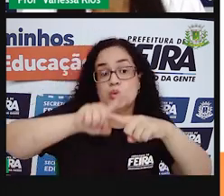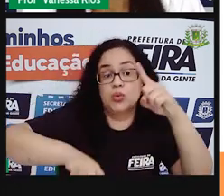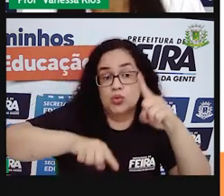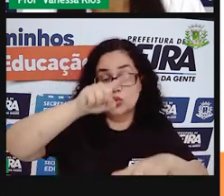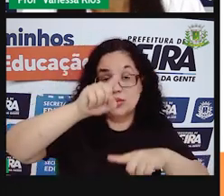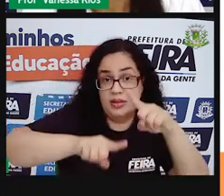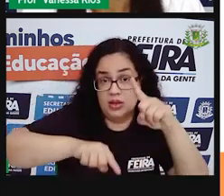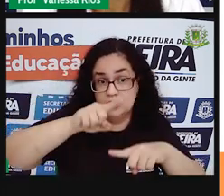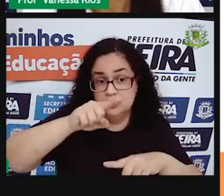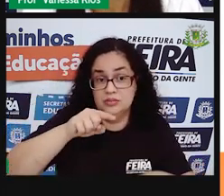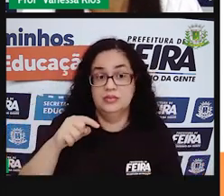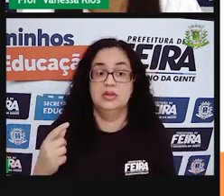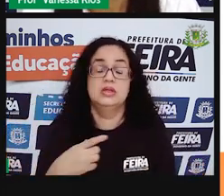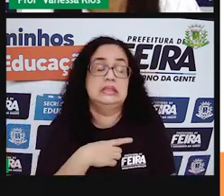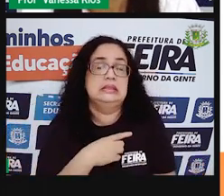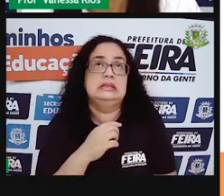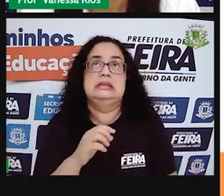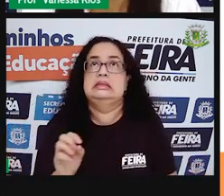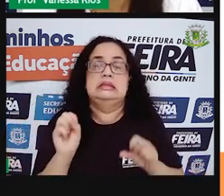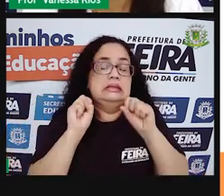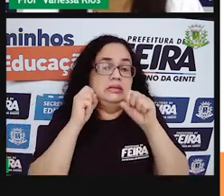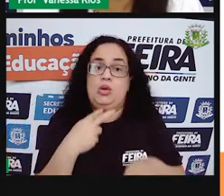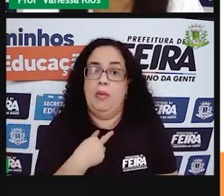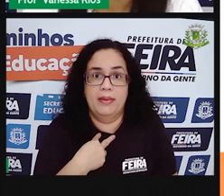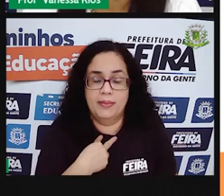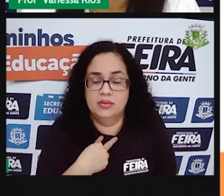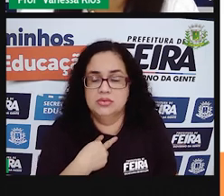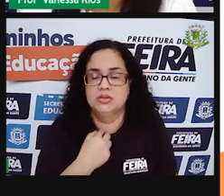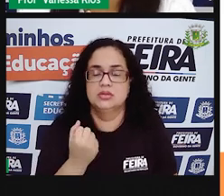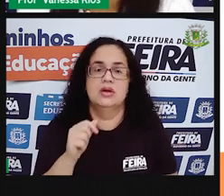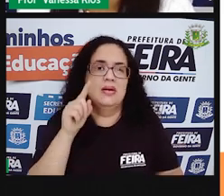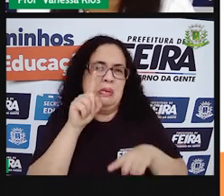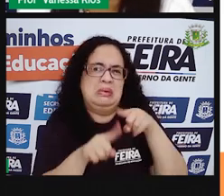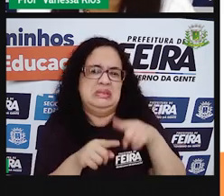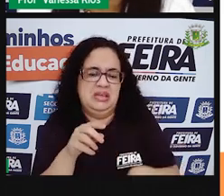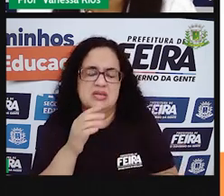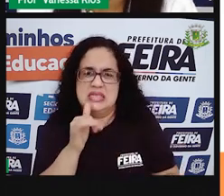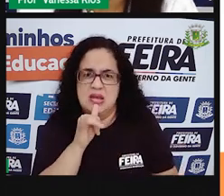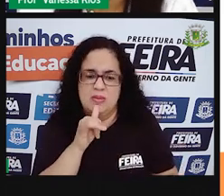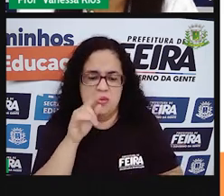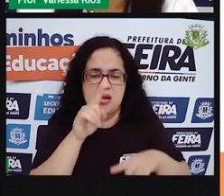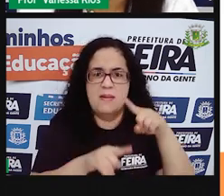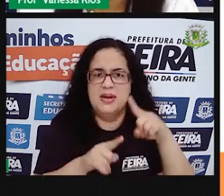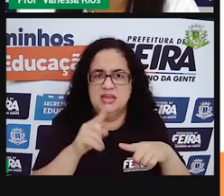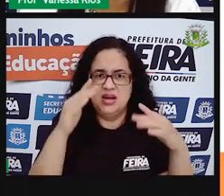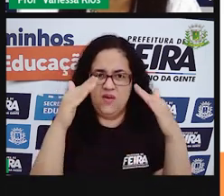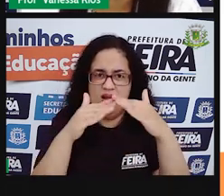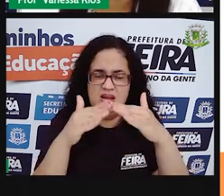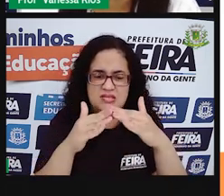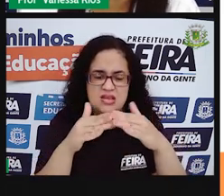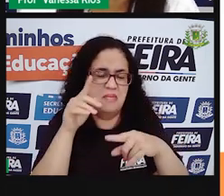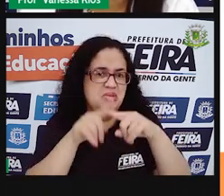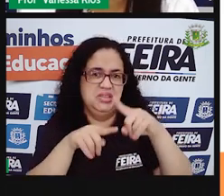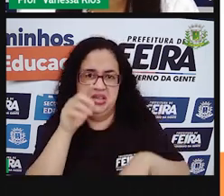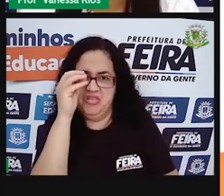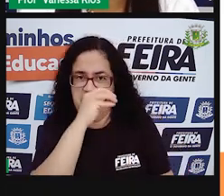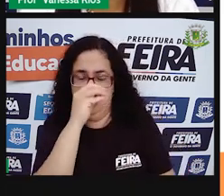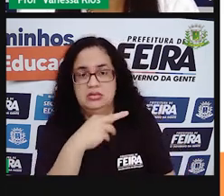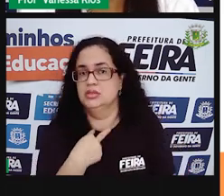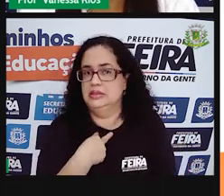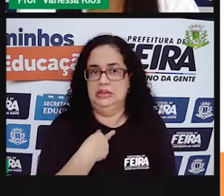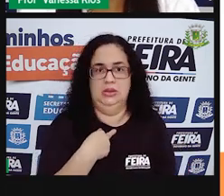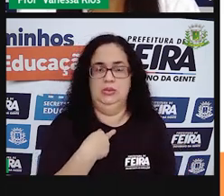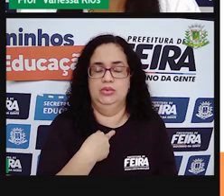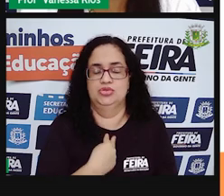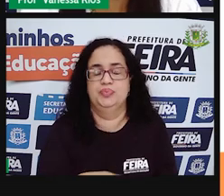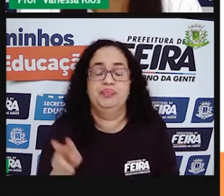grau mais alto. Então, eu não vou poder construir com um material que tem um grau de resistência menor. Então, dependendo da